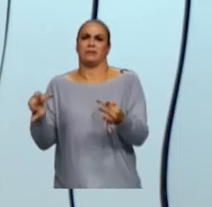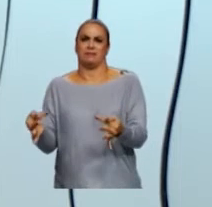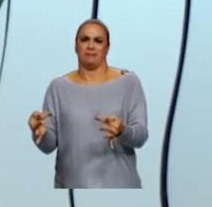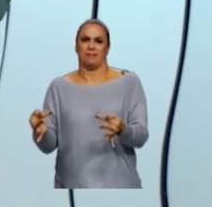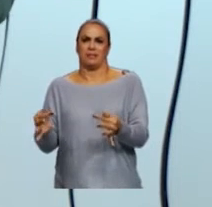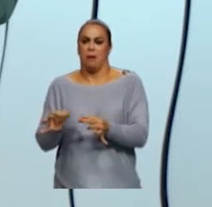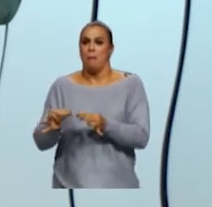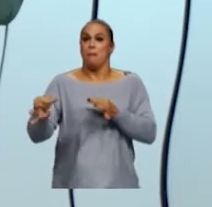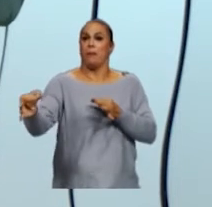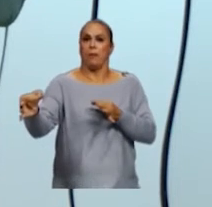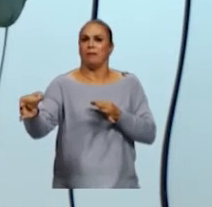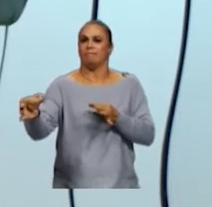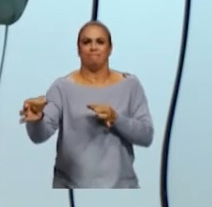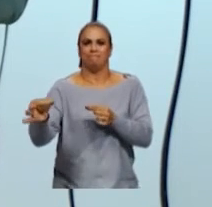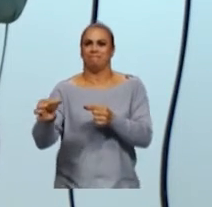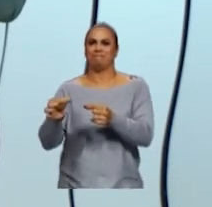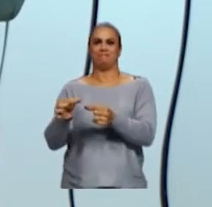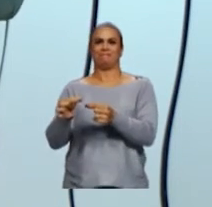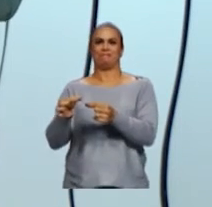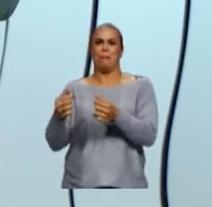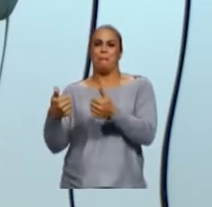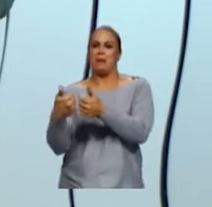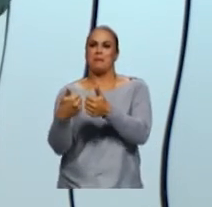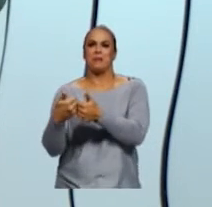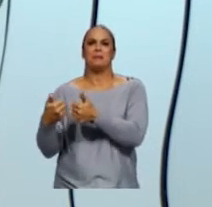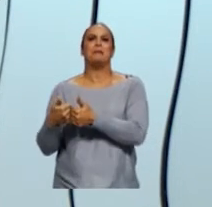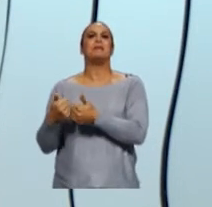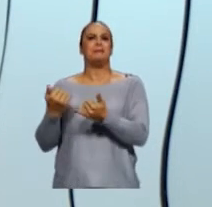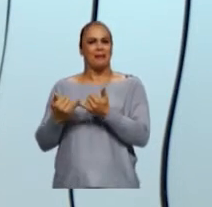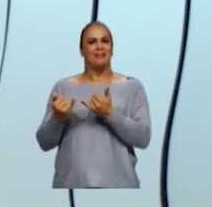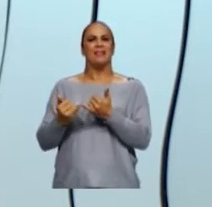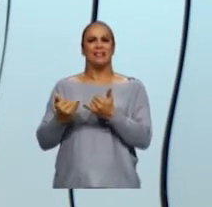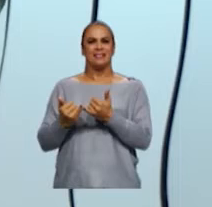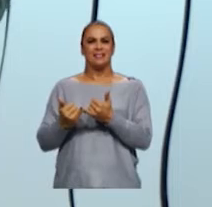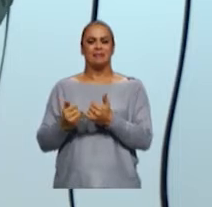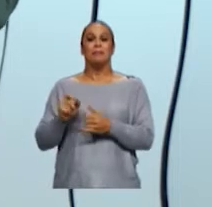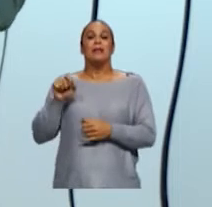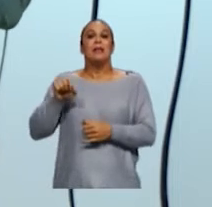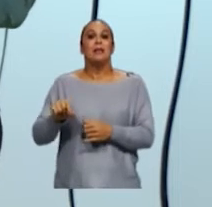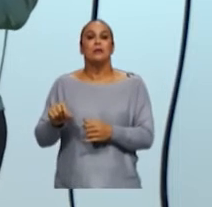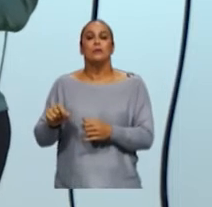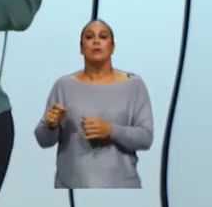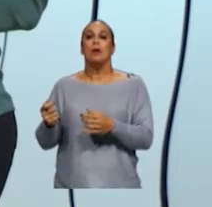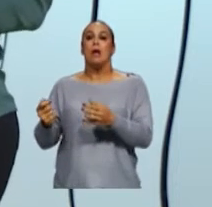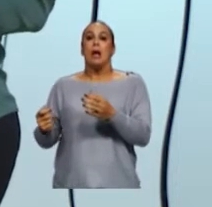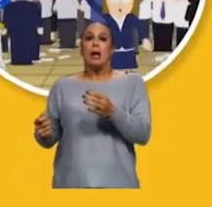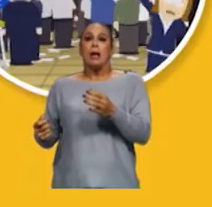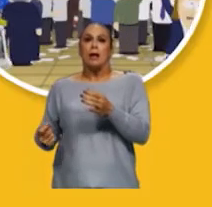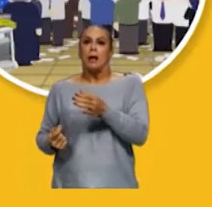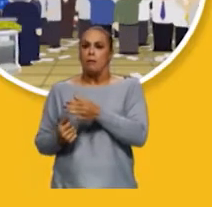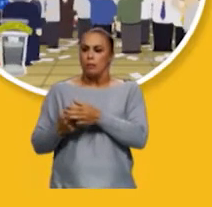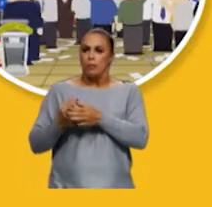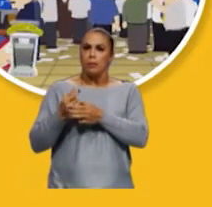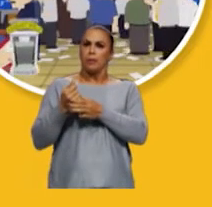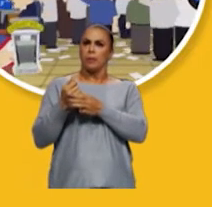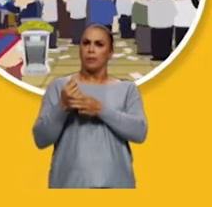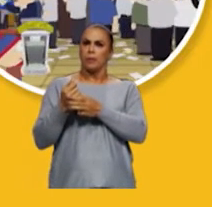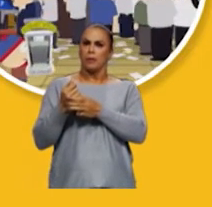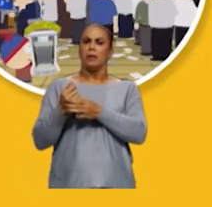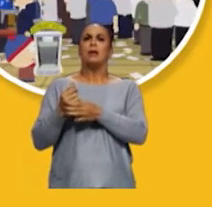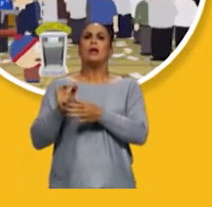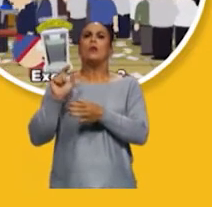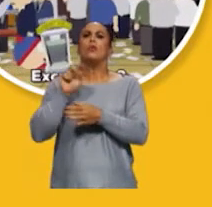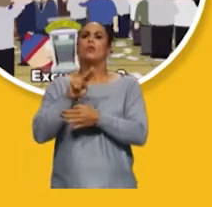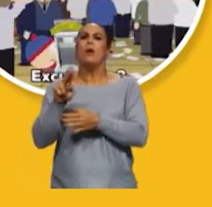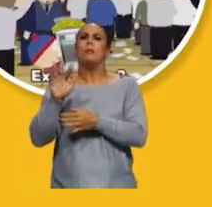os principais atores desse processo acabam sendo as bolsas de valores, né? Os bancos